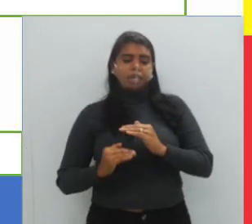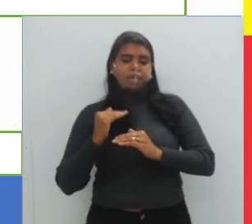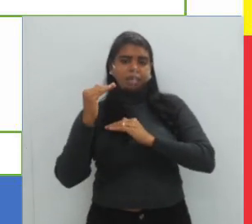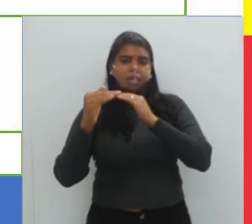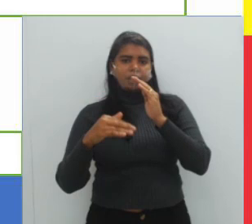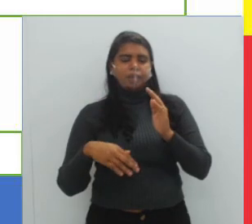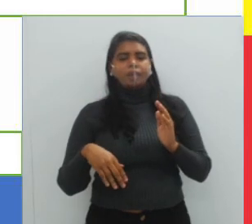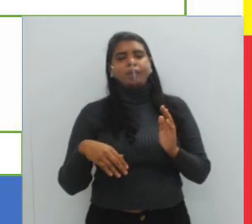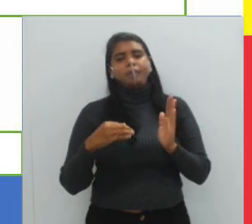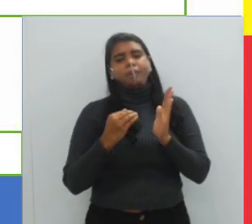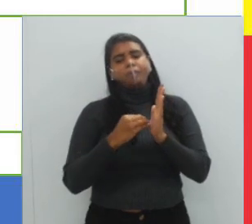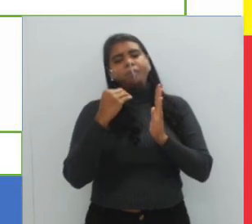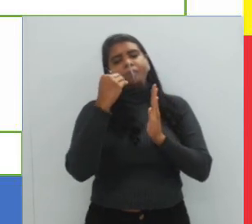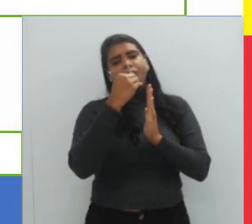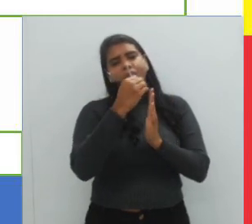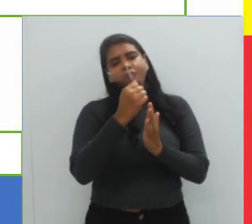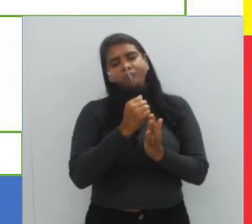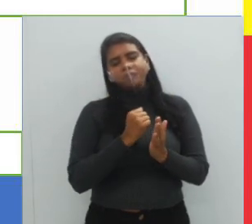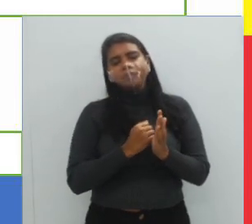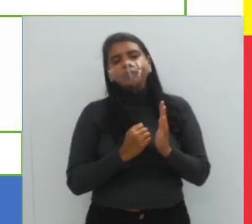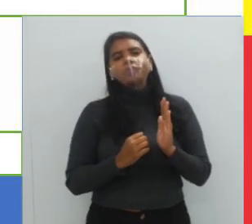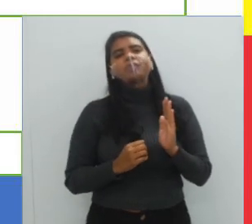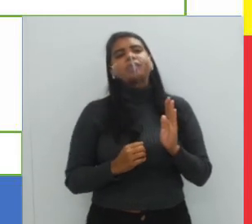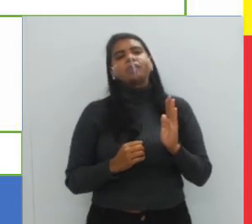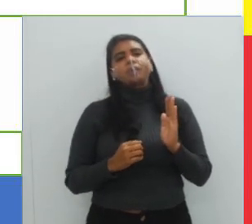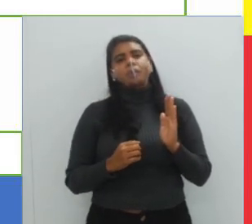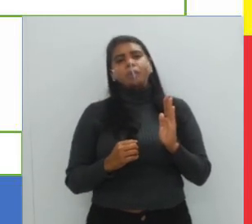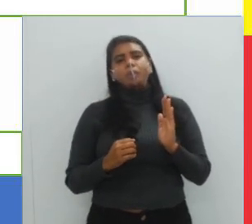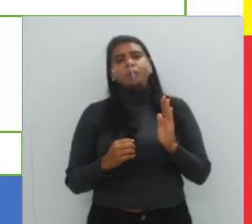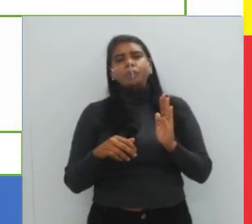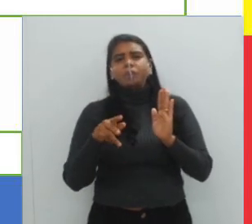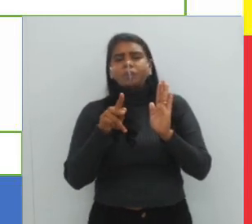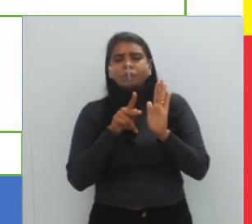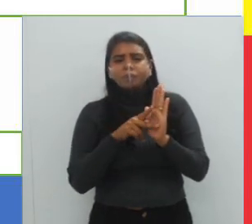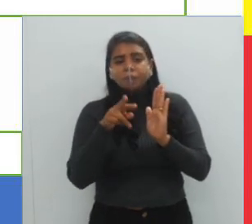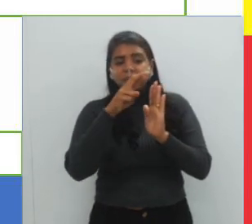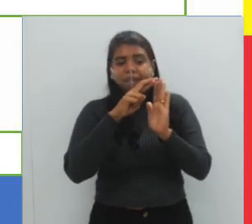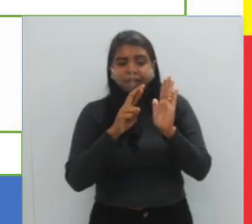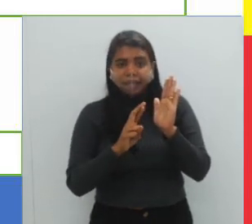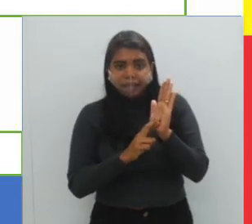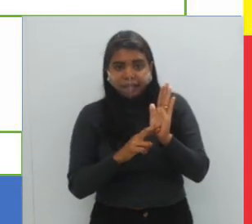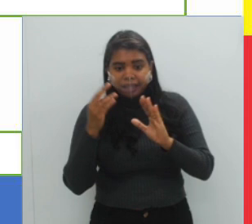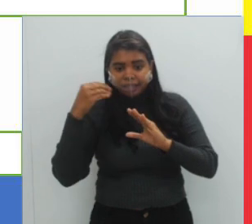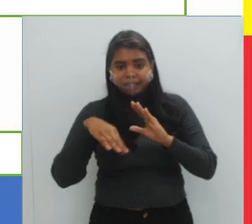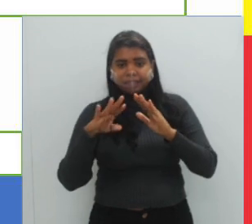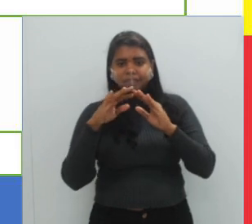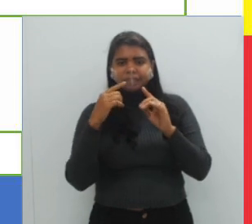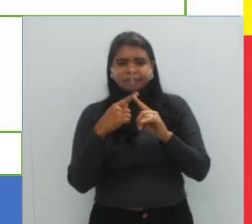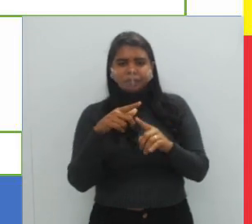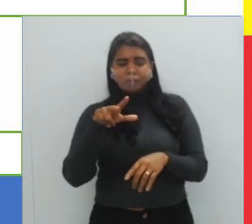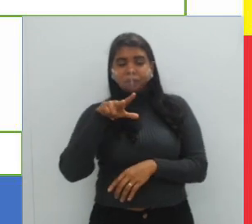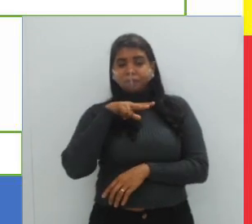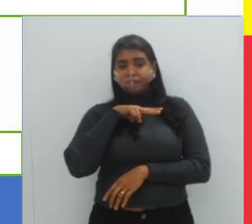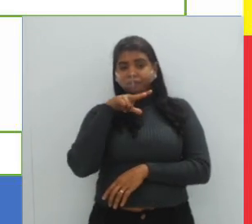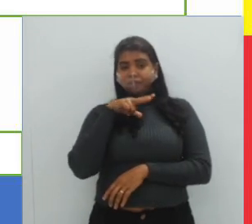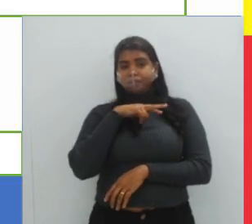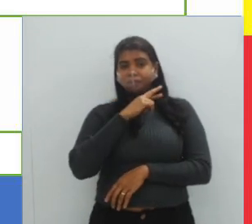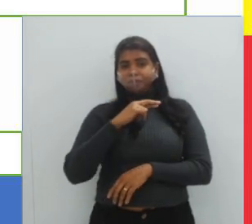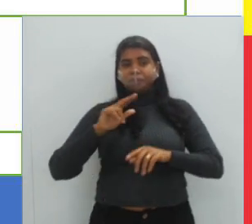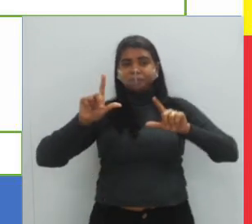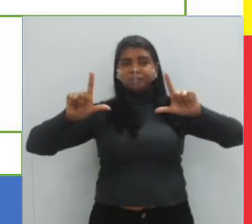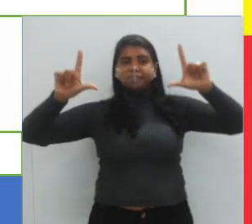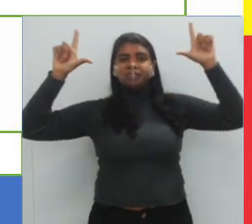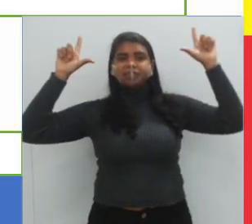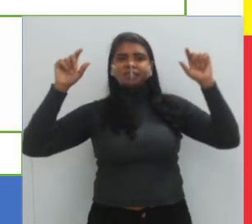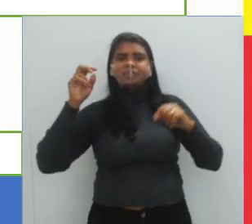desenvolve seus códigos, crenças, símbolos próprios, o que faz com que cada uma tenha suas particularidades.